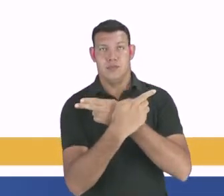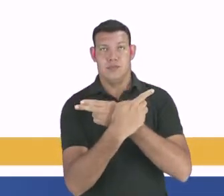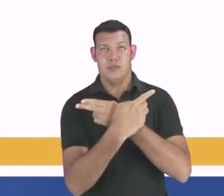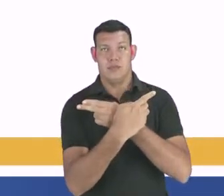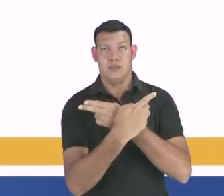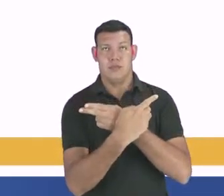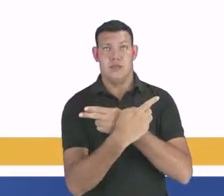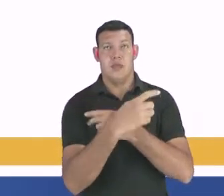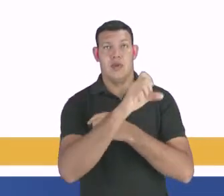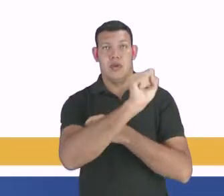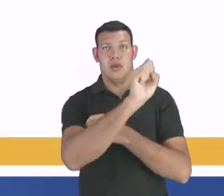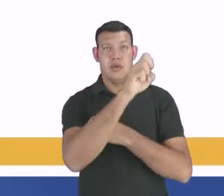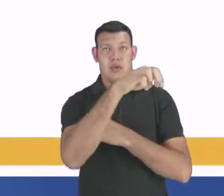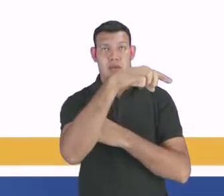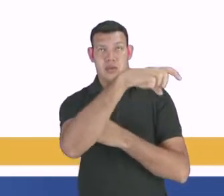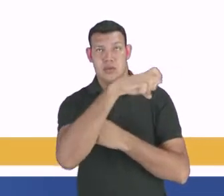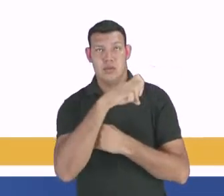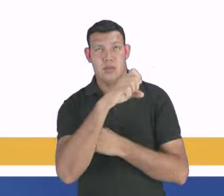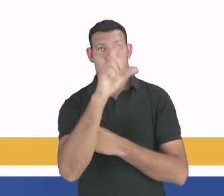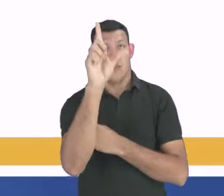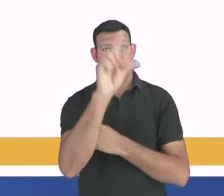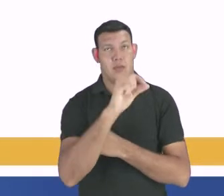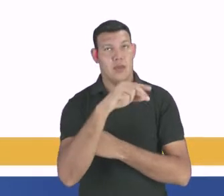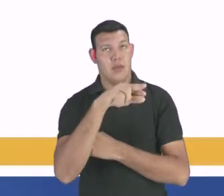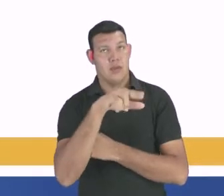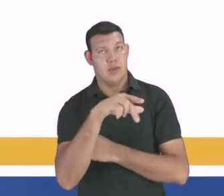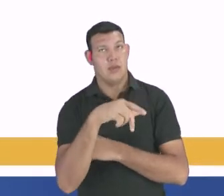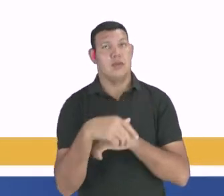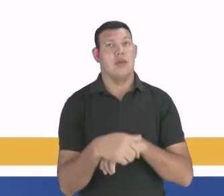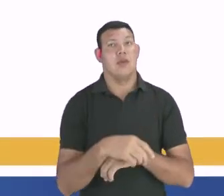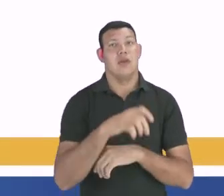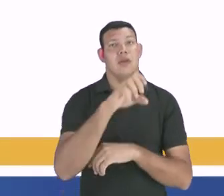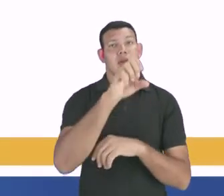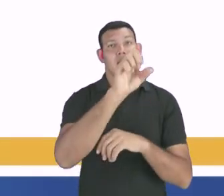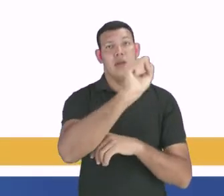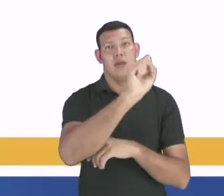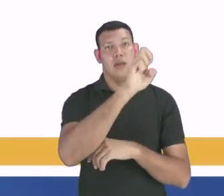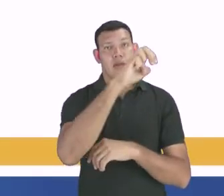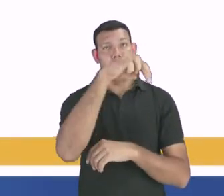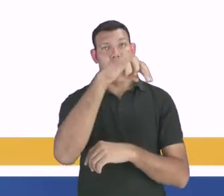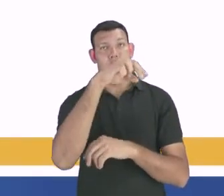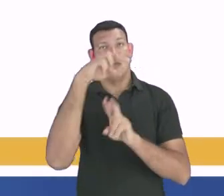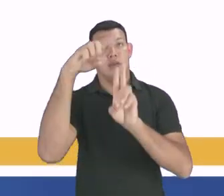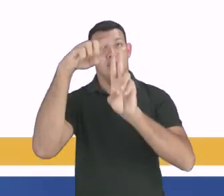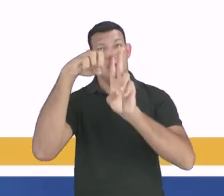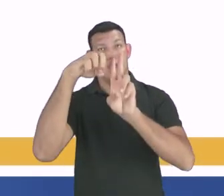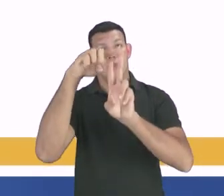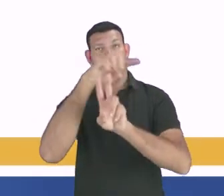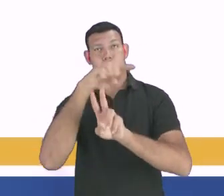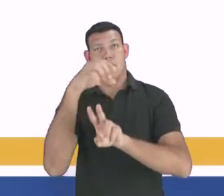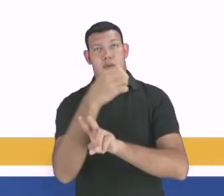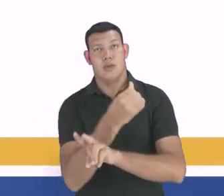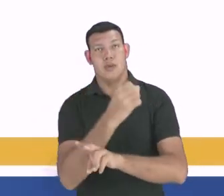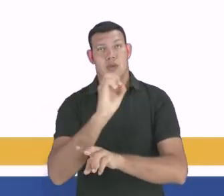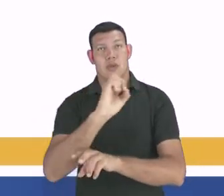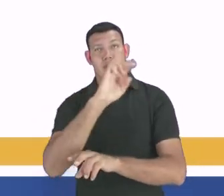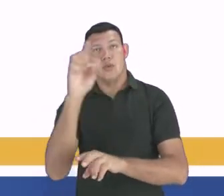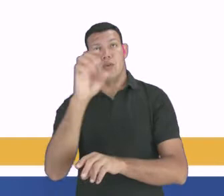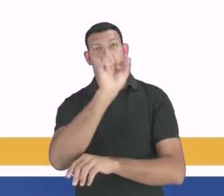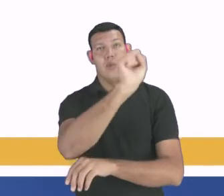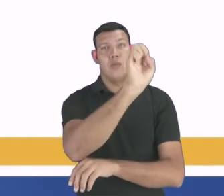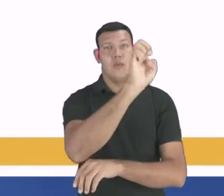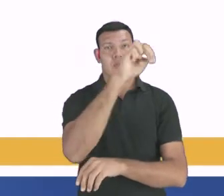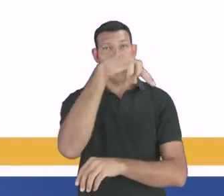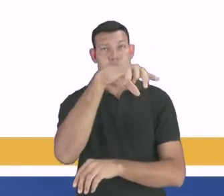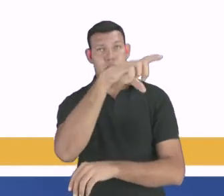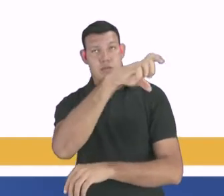6, ou se o seno de x for menor ou igual que meio, então bastaria incluir as extremidades de π